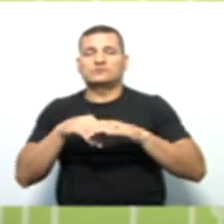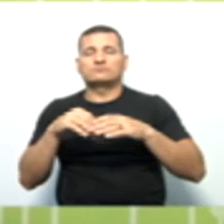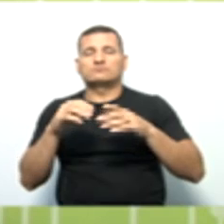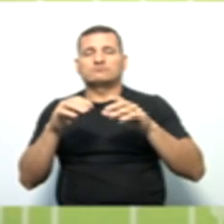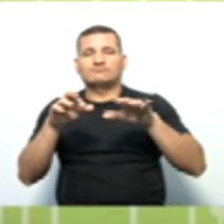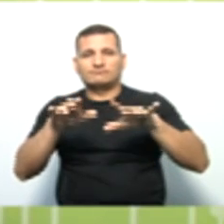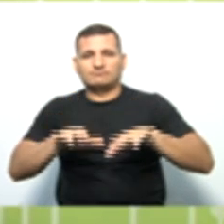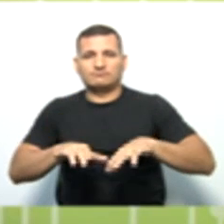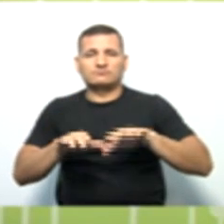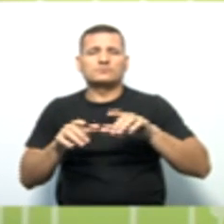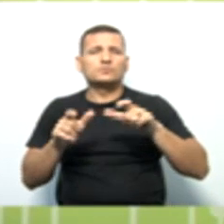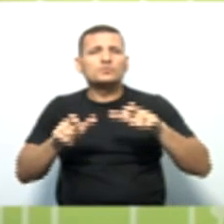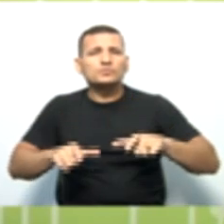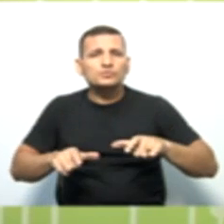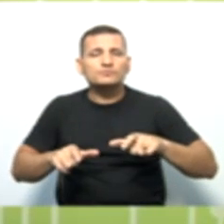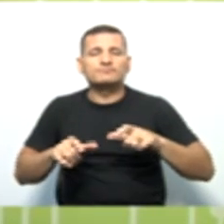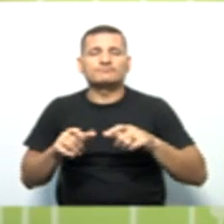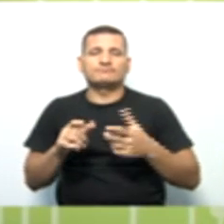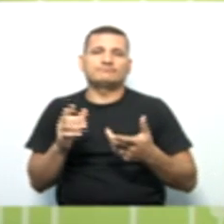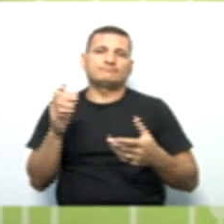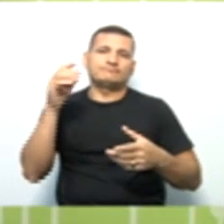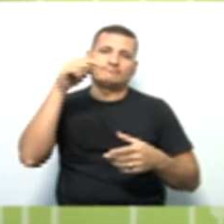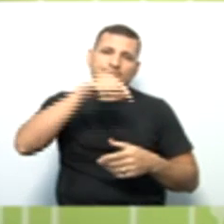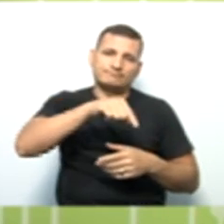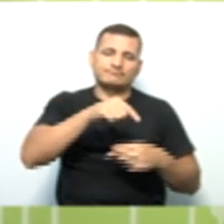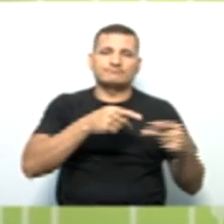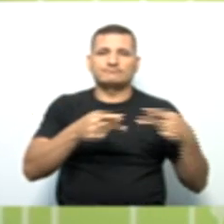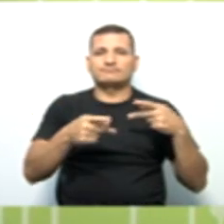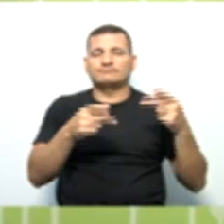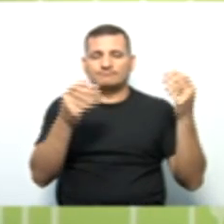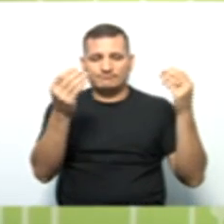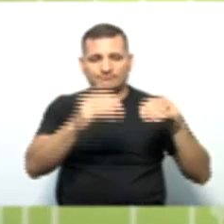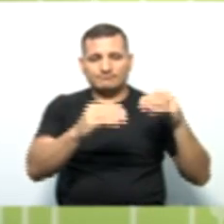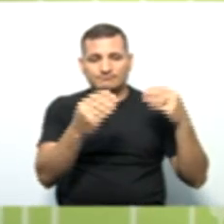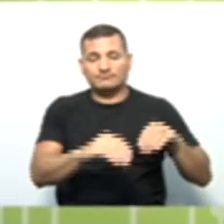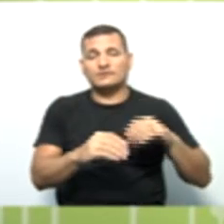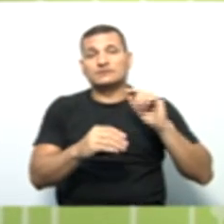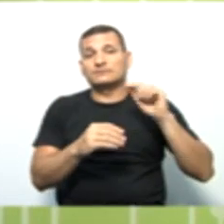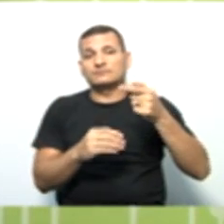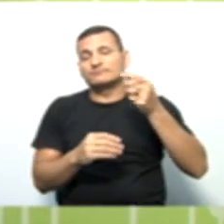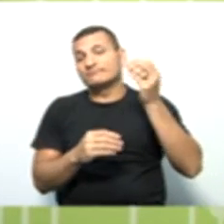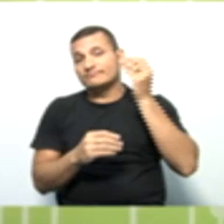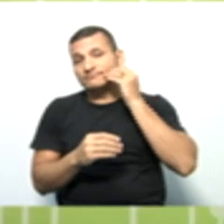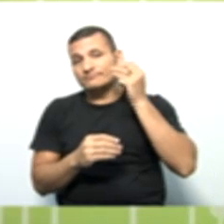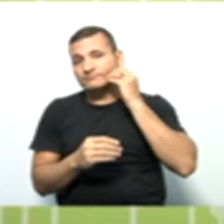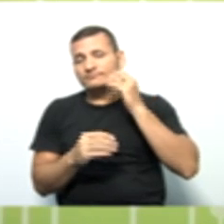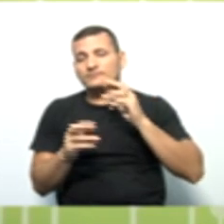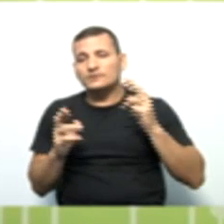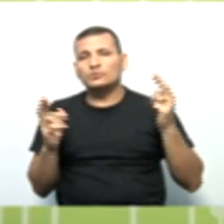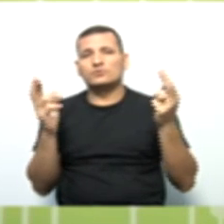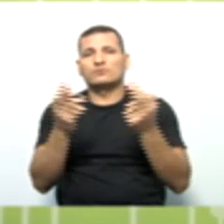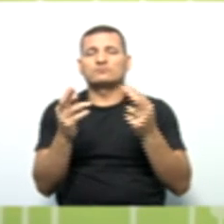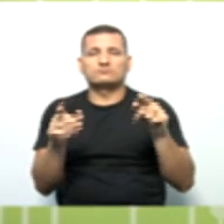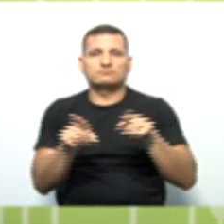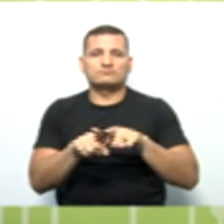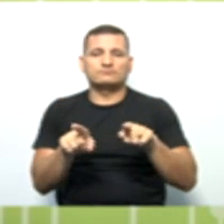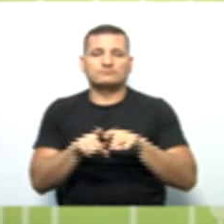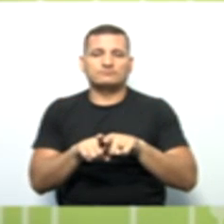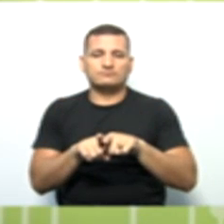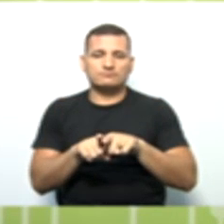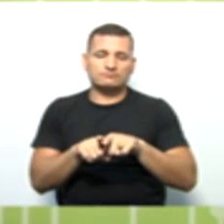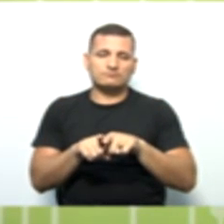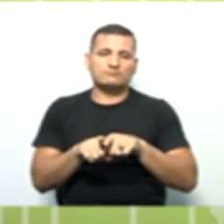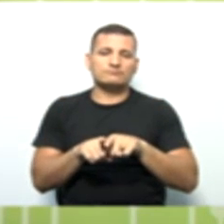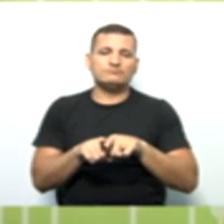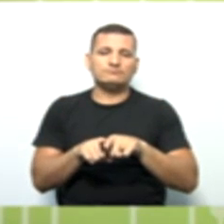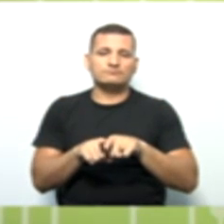vai ser definido onde, gente? Isso vai ser definido no projeto. E isso vai ser testado também nessas reuniões que a gente está falando. Tá? Então, trouxe